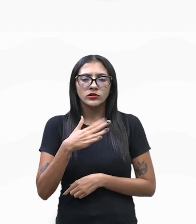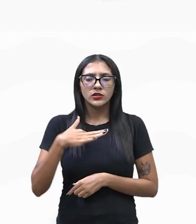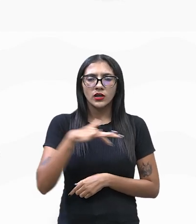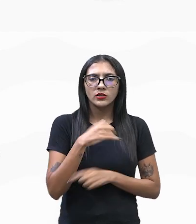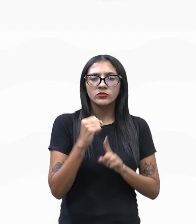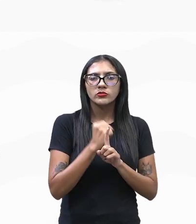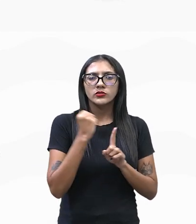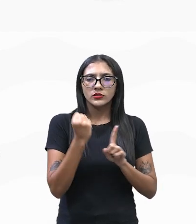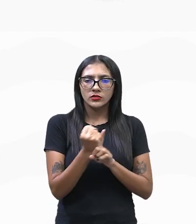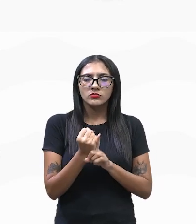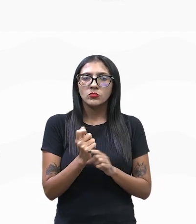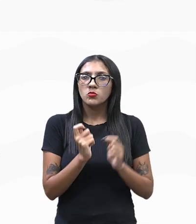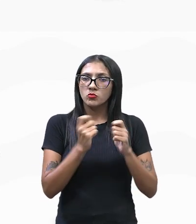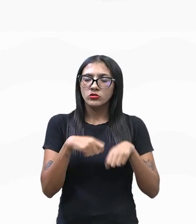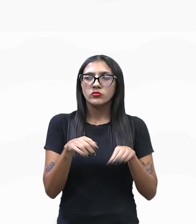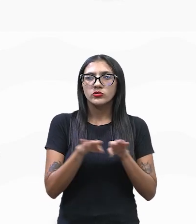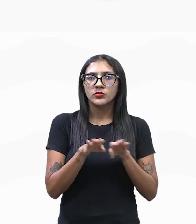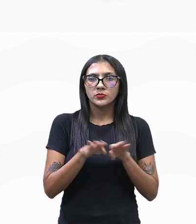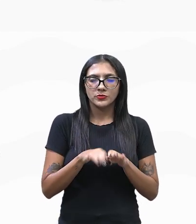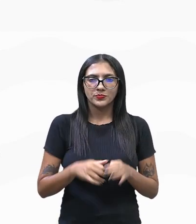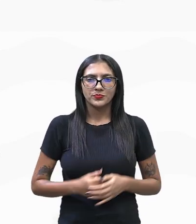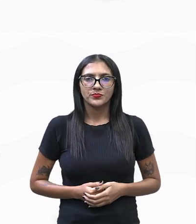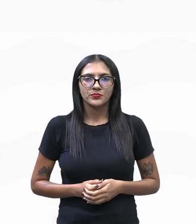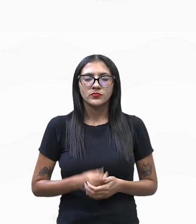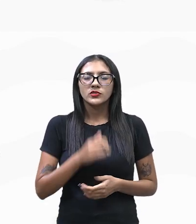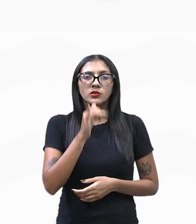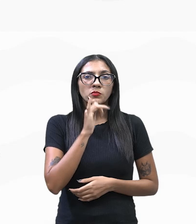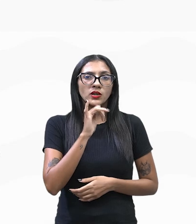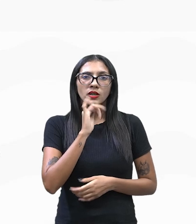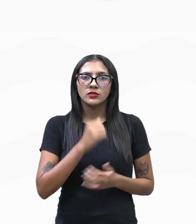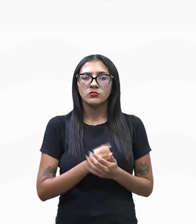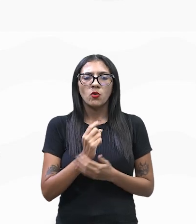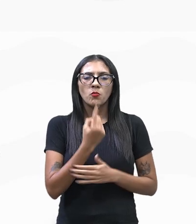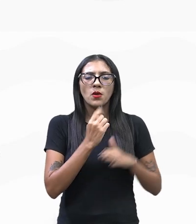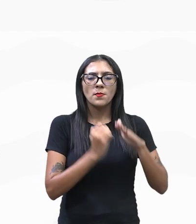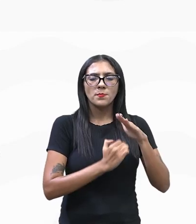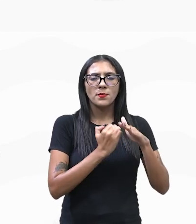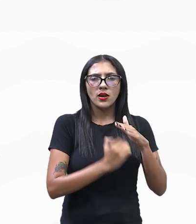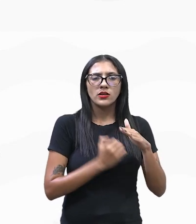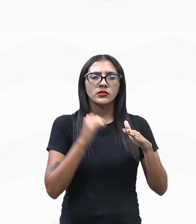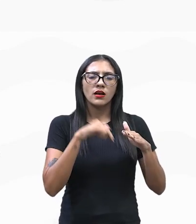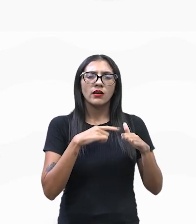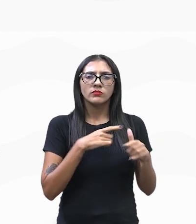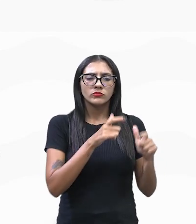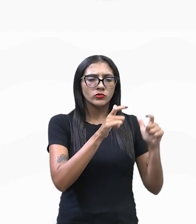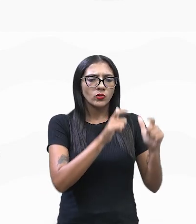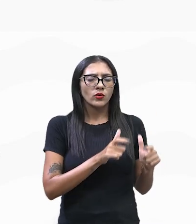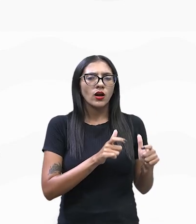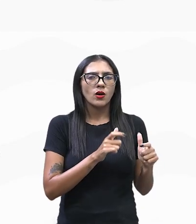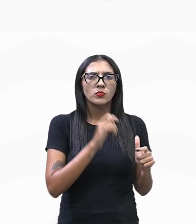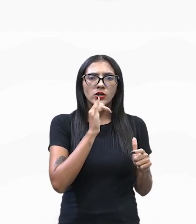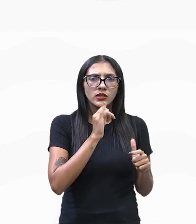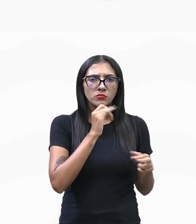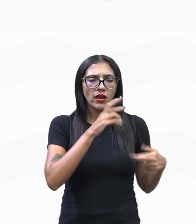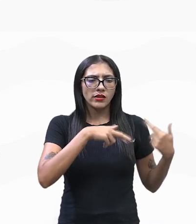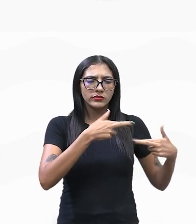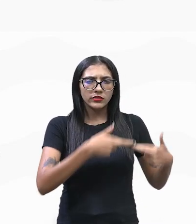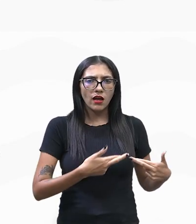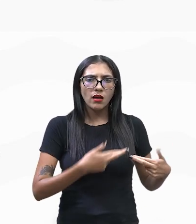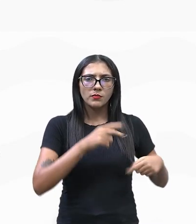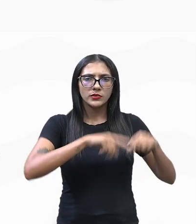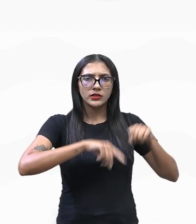empreendedorismo social. A gente pode exemplificar, por exemplo, uma empresa que vai trabalhar ali a questão da reciclagem,